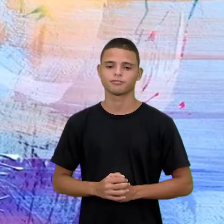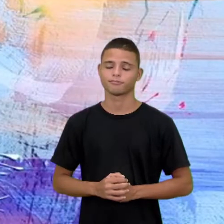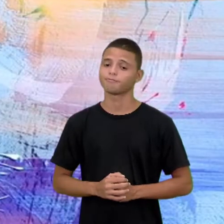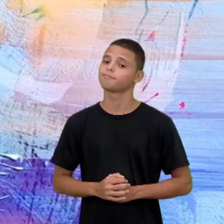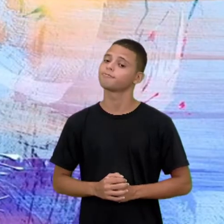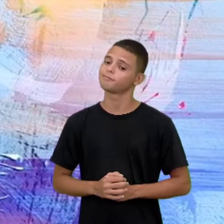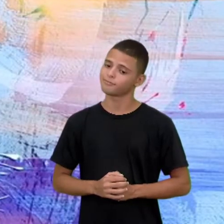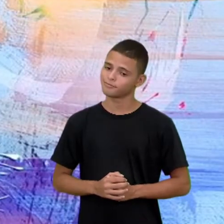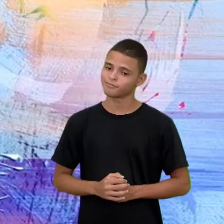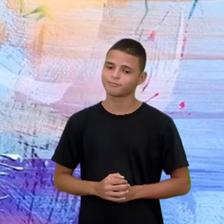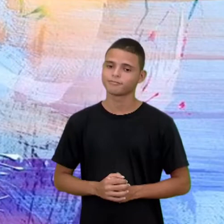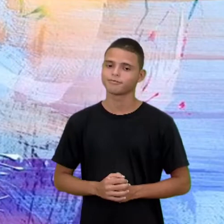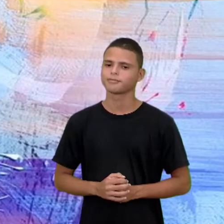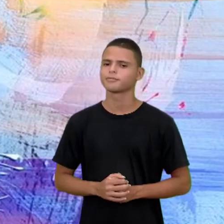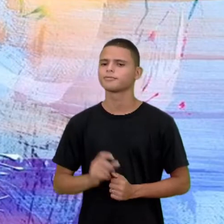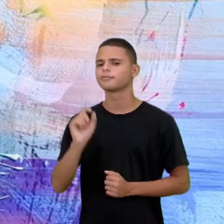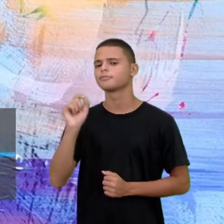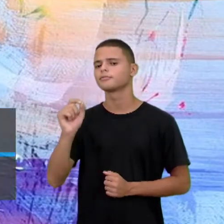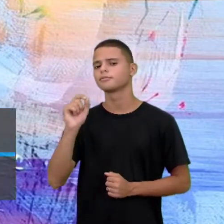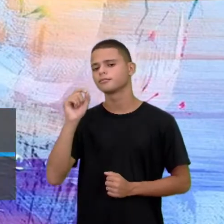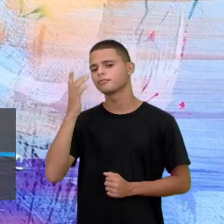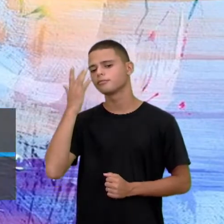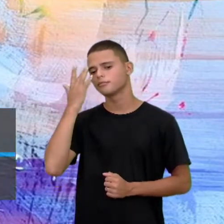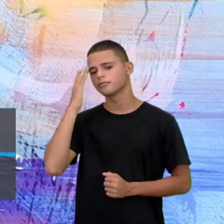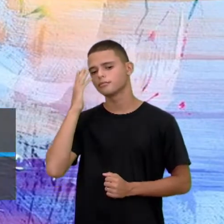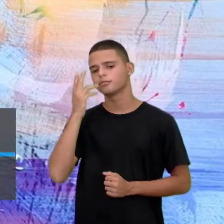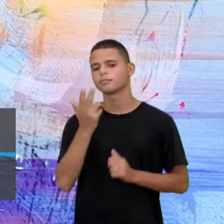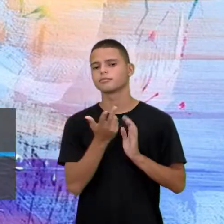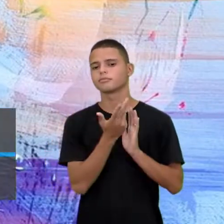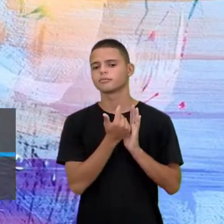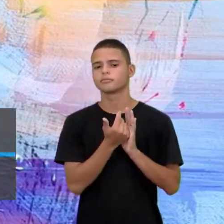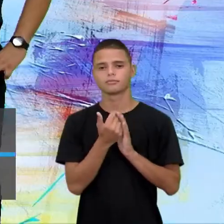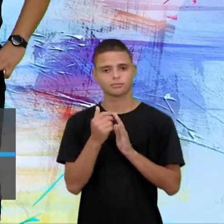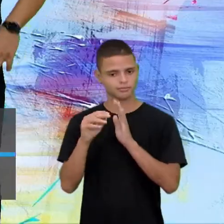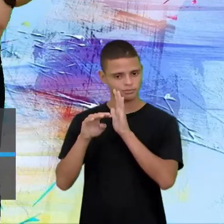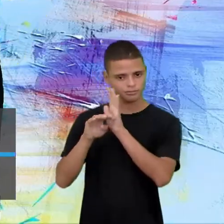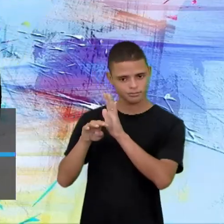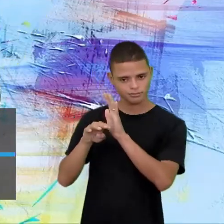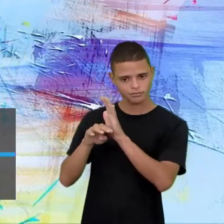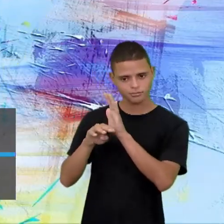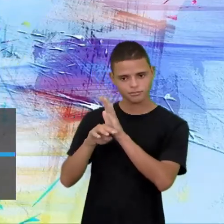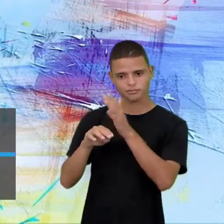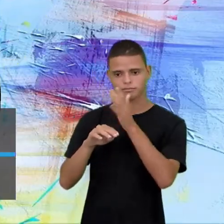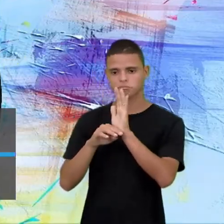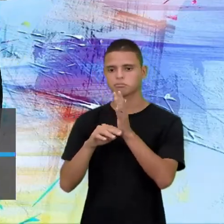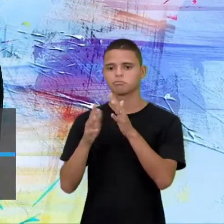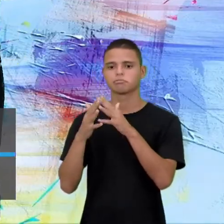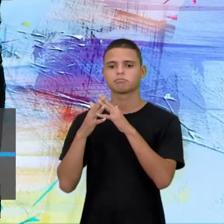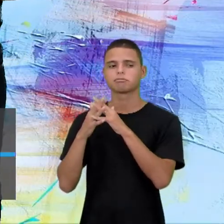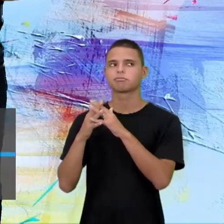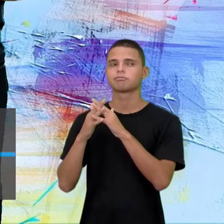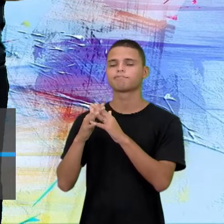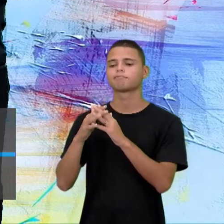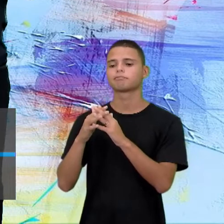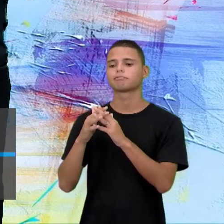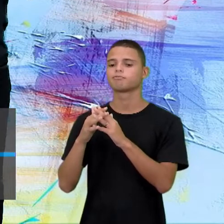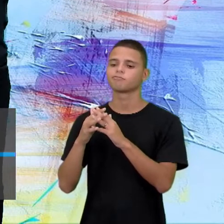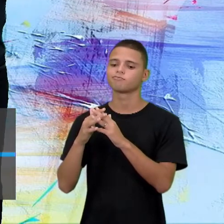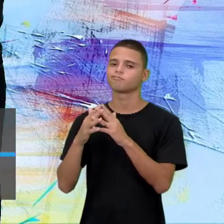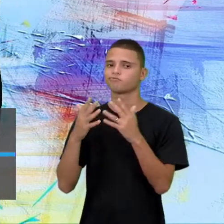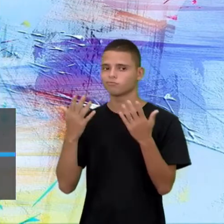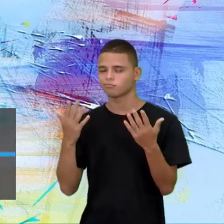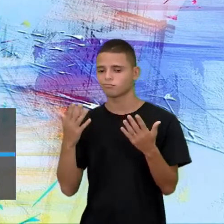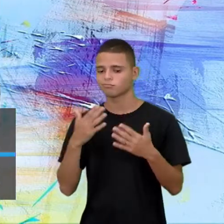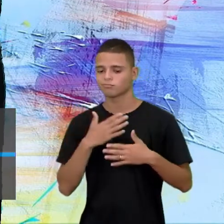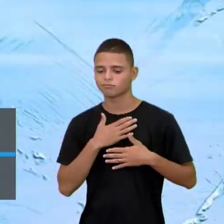E aí, gente, o que é o design afinal? Pro Mauro, te ajudou agora esse novo vídeo ou confundiu mais ainda? Eu entendi.